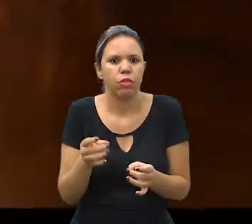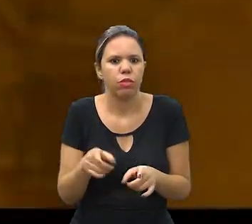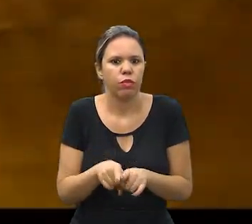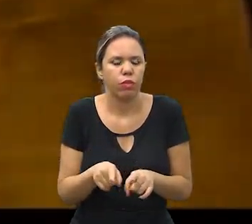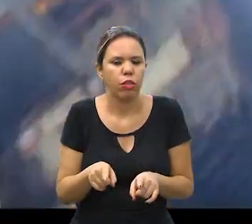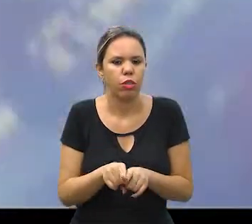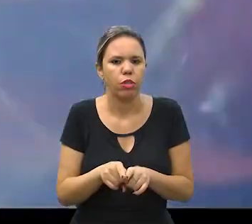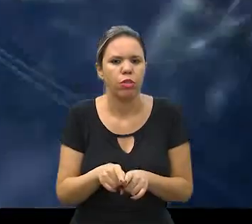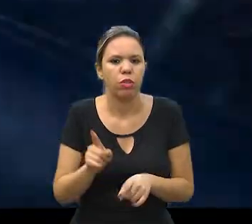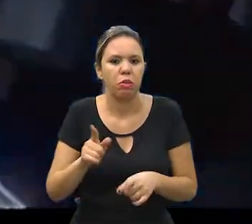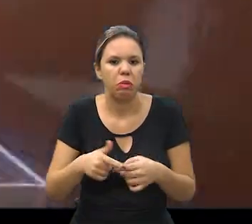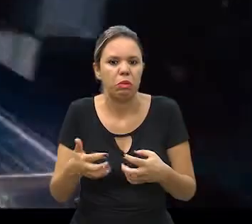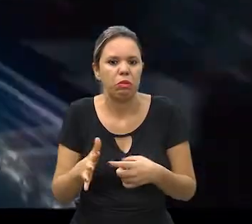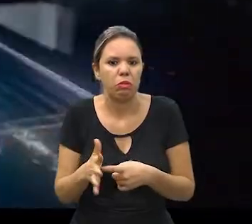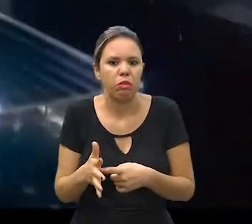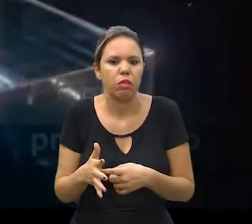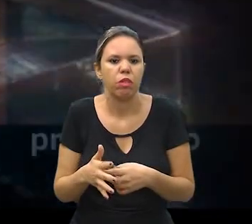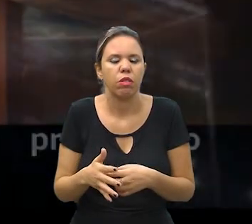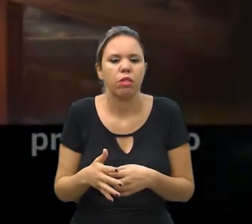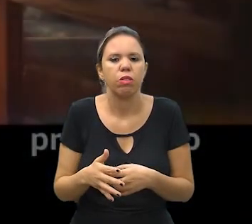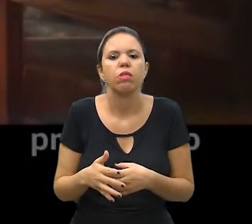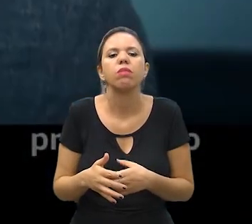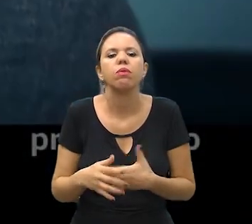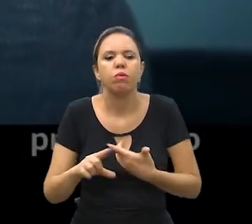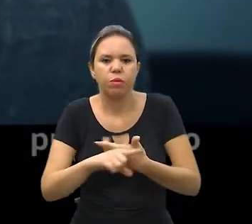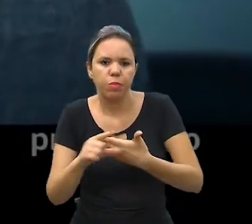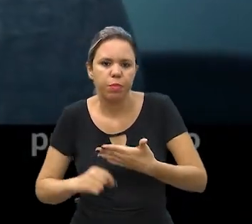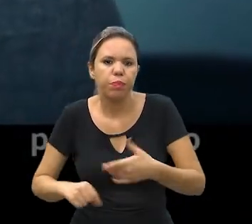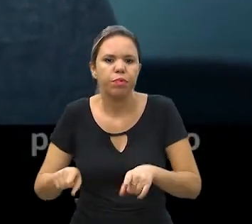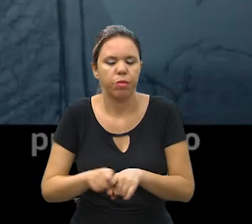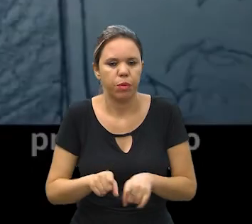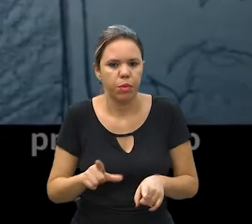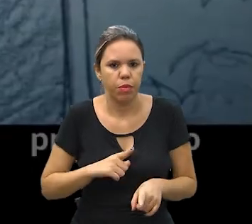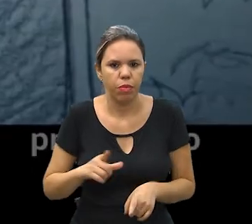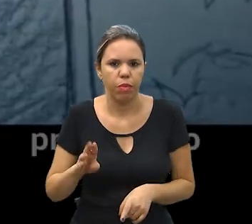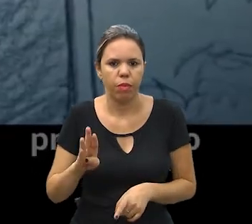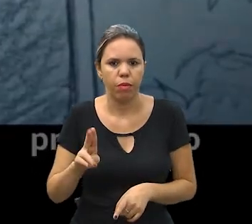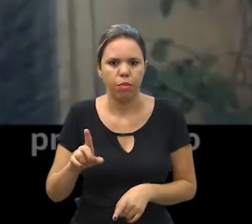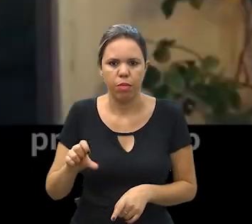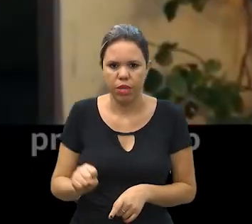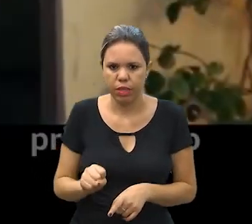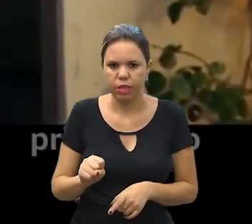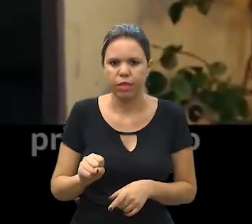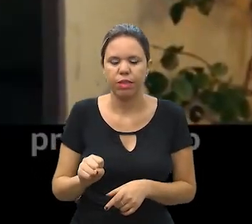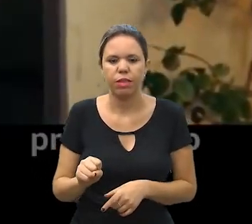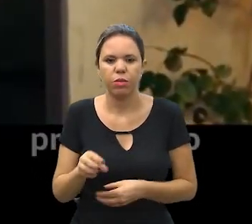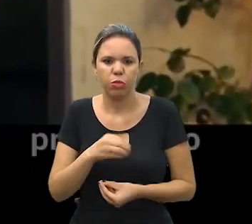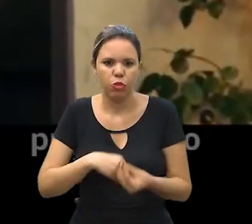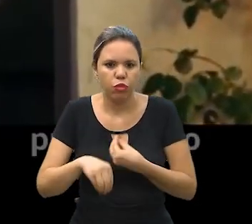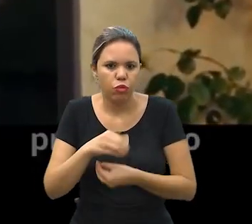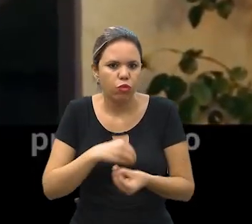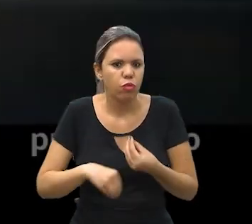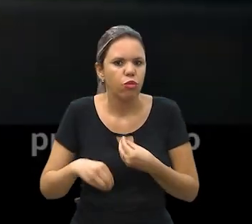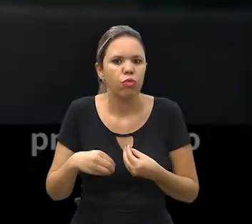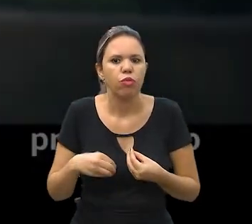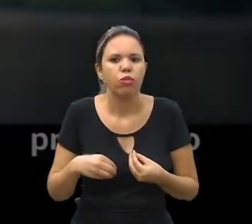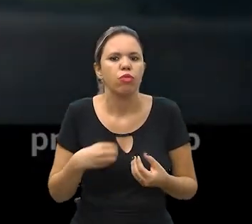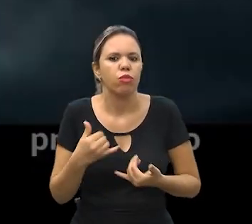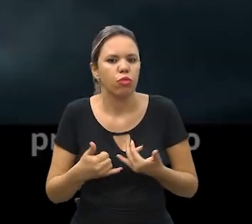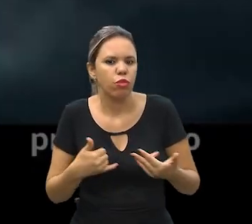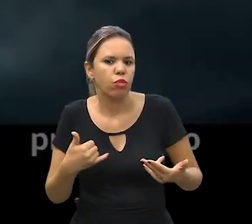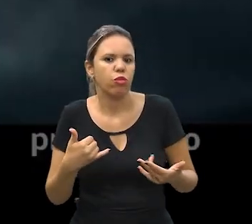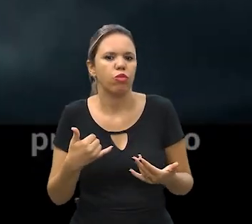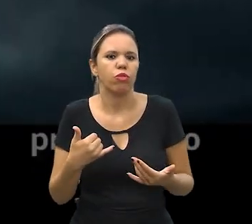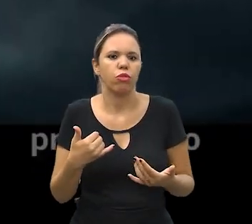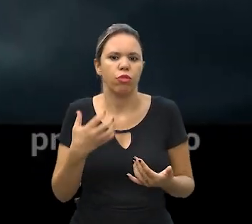uma humanoide. Legal, hein? No Prime Video tem a estreia de Bliss, uma mistura de comédia romântica e ficção